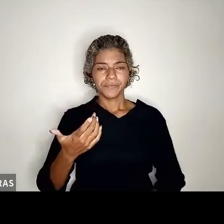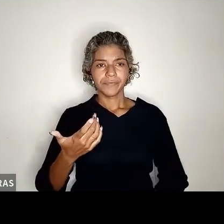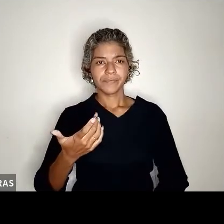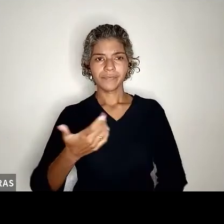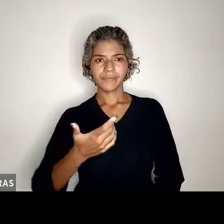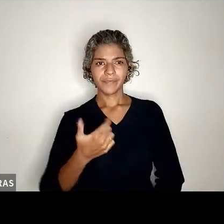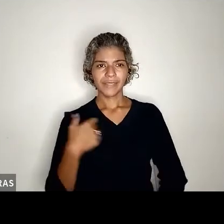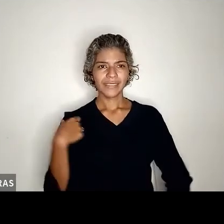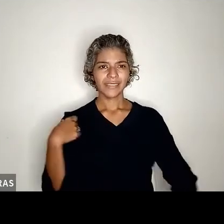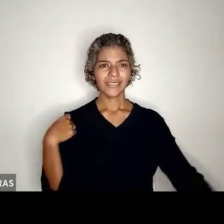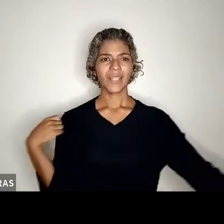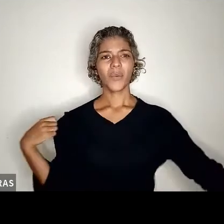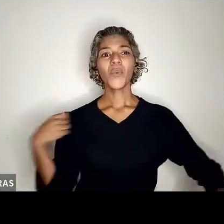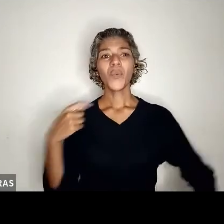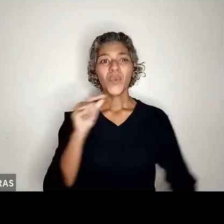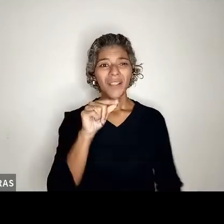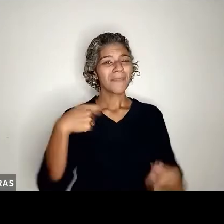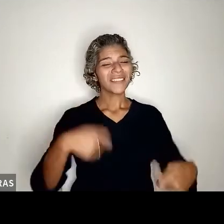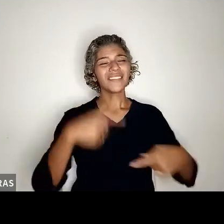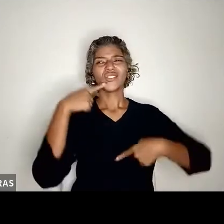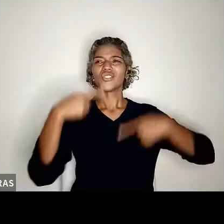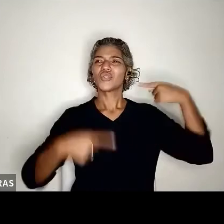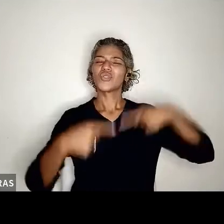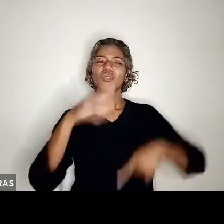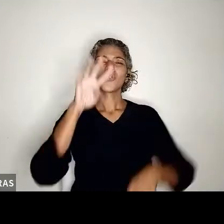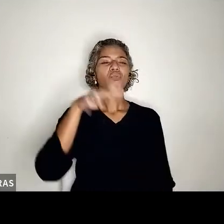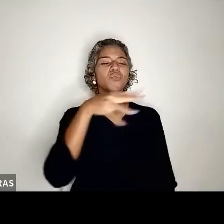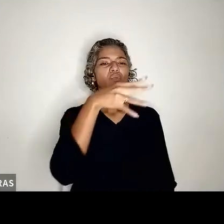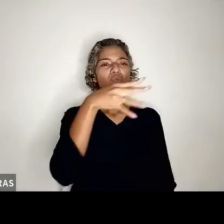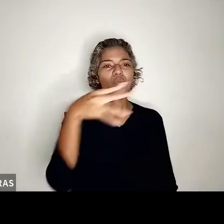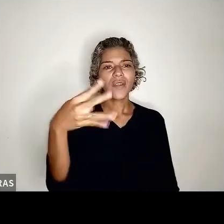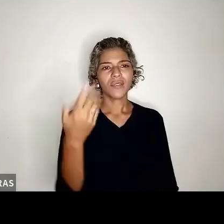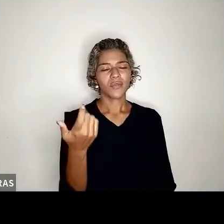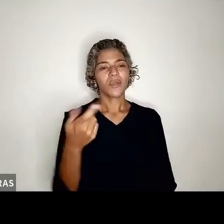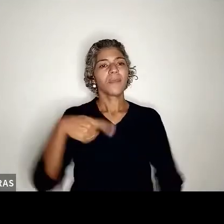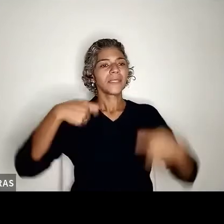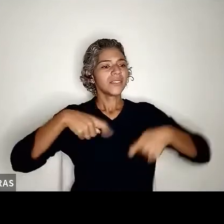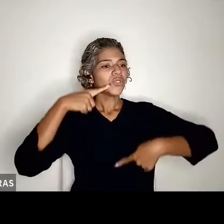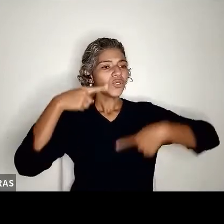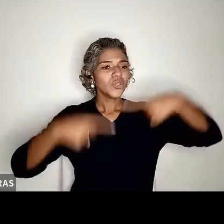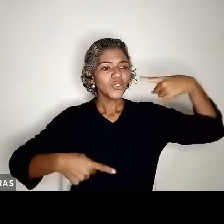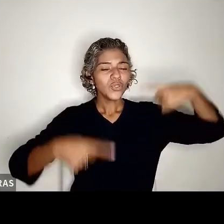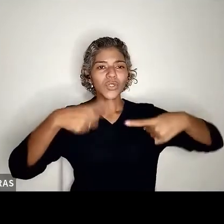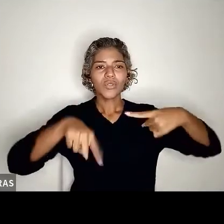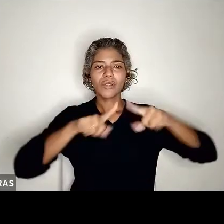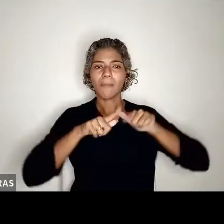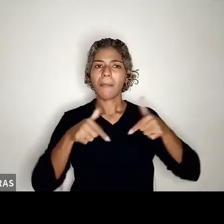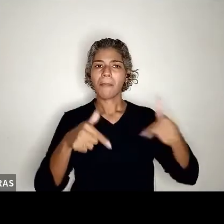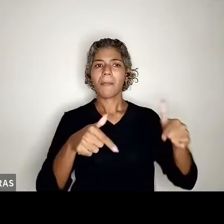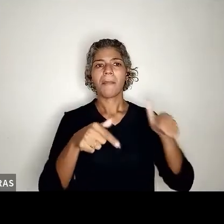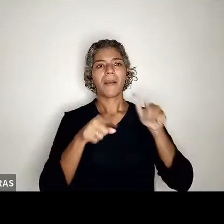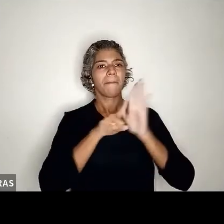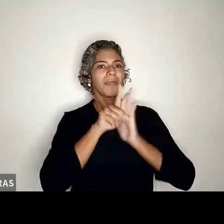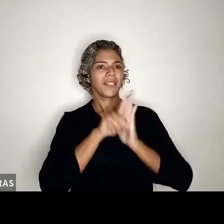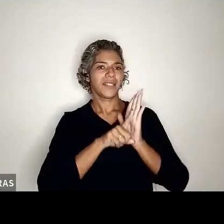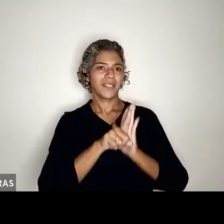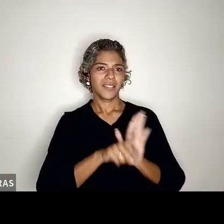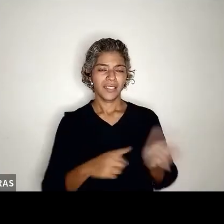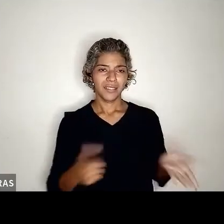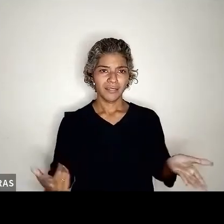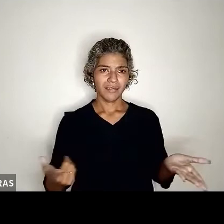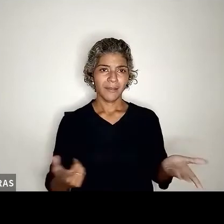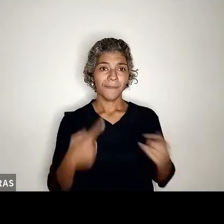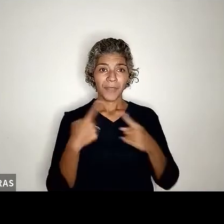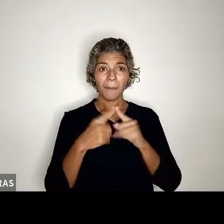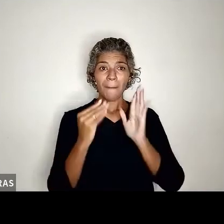nossos currículos, as nossas agendas. A agenda de pesquisa, eu posso tomar por mim, a minha agenda de pesquisa na universidade